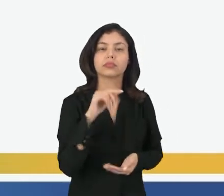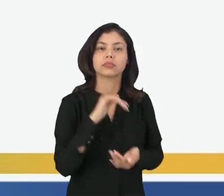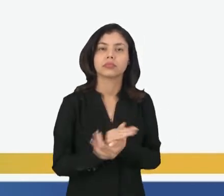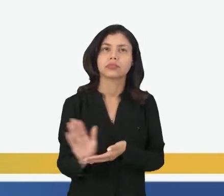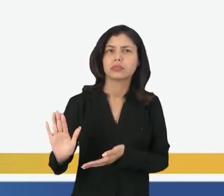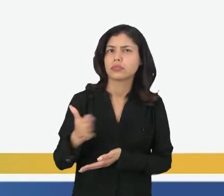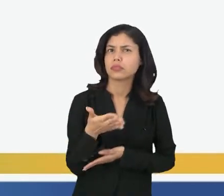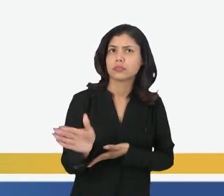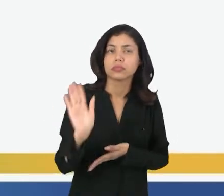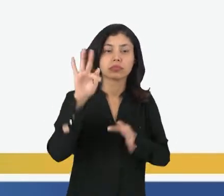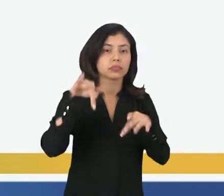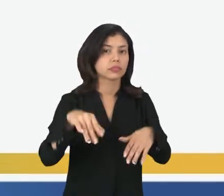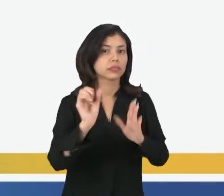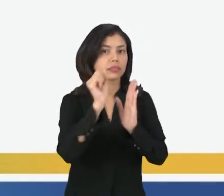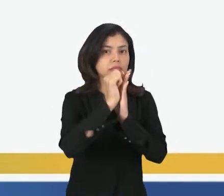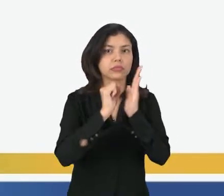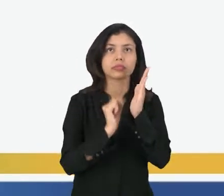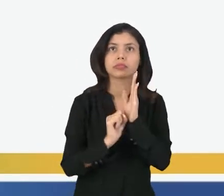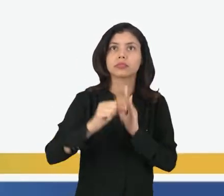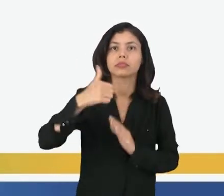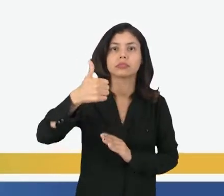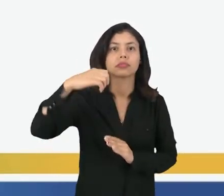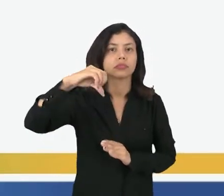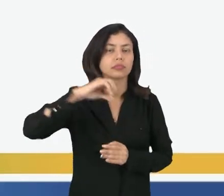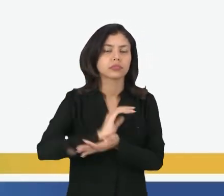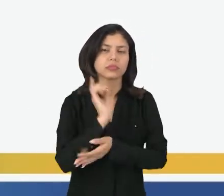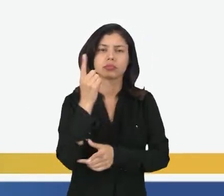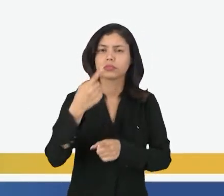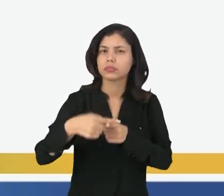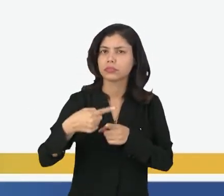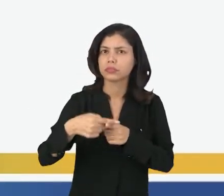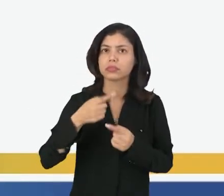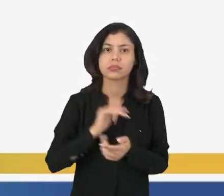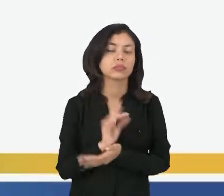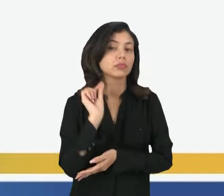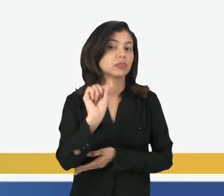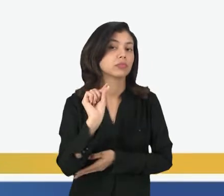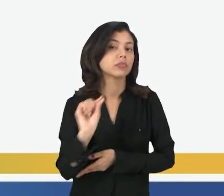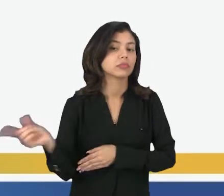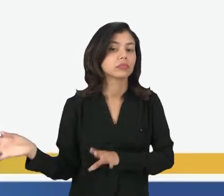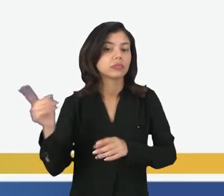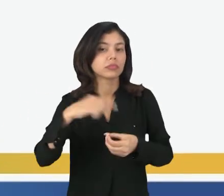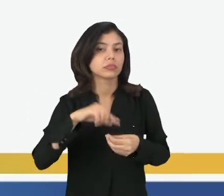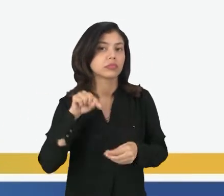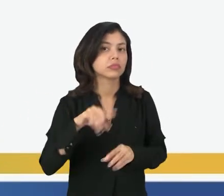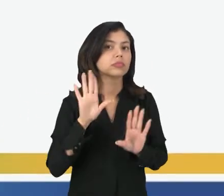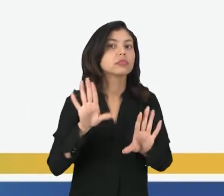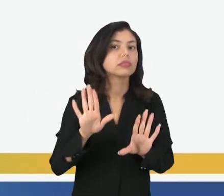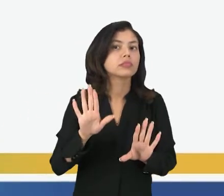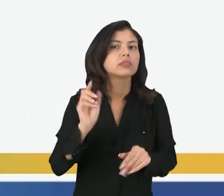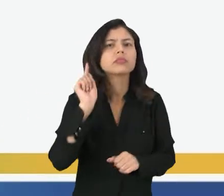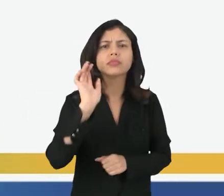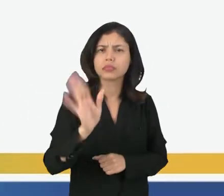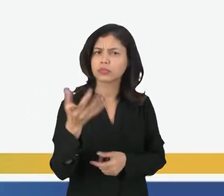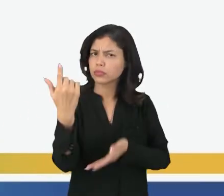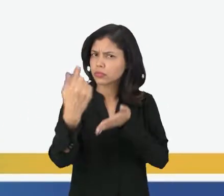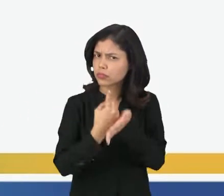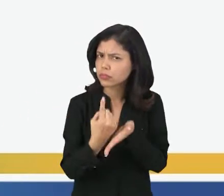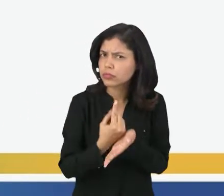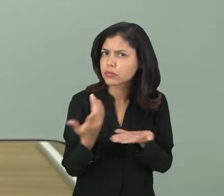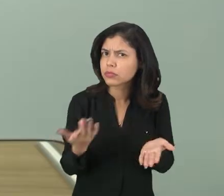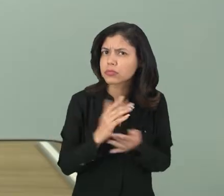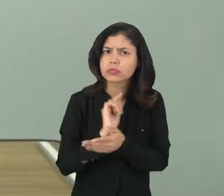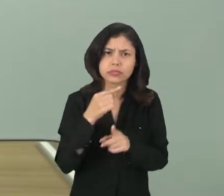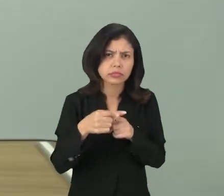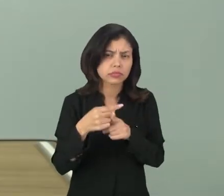por volta do final do século XIX, não é mesmo? Mas por quê? O que eles vieram fazer aqui? Vocês já pararam para se perguntar